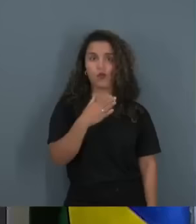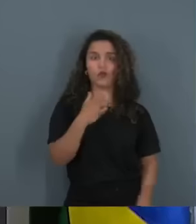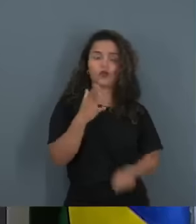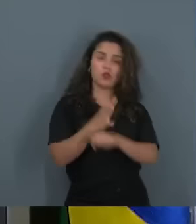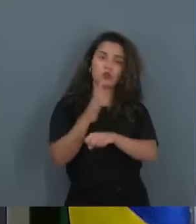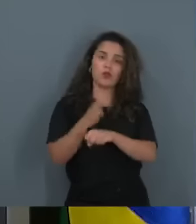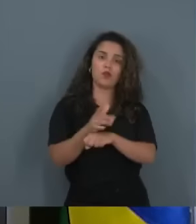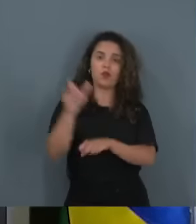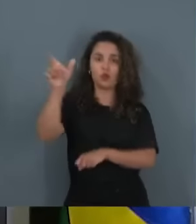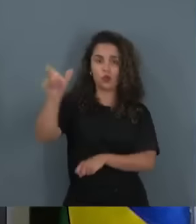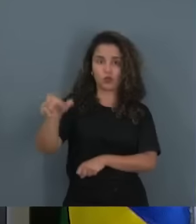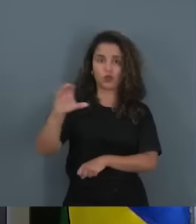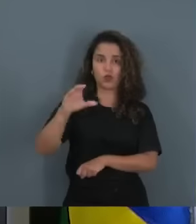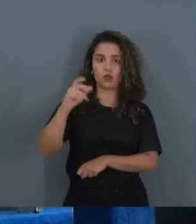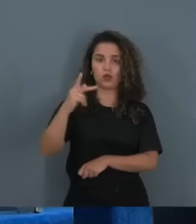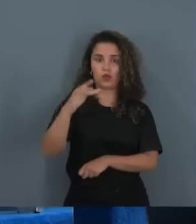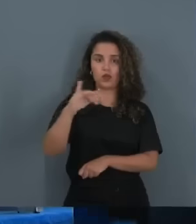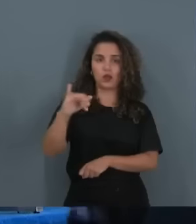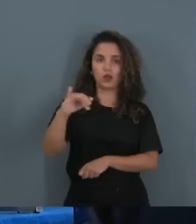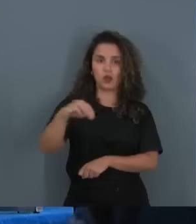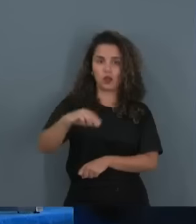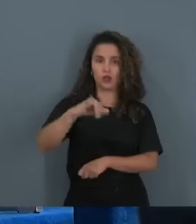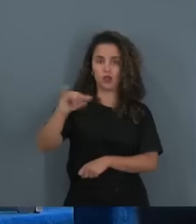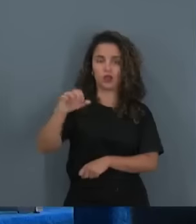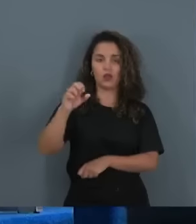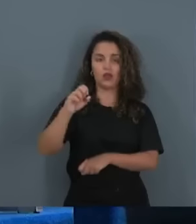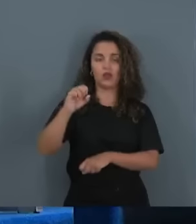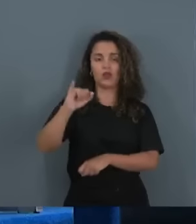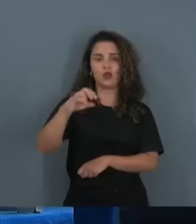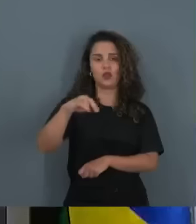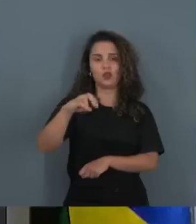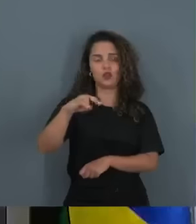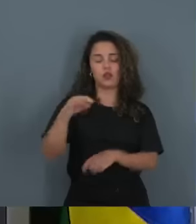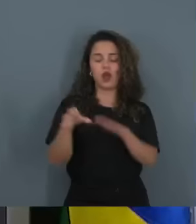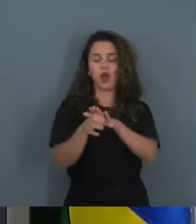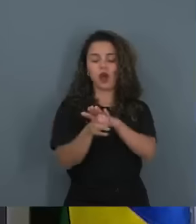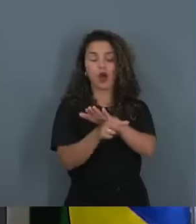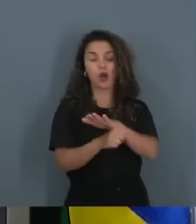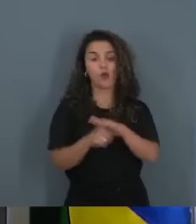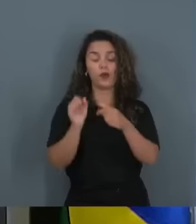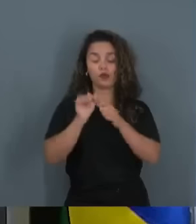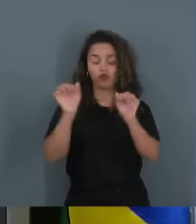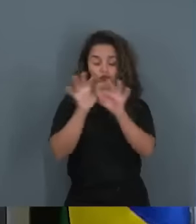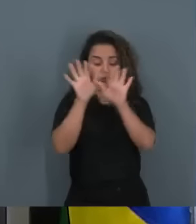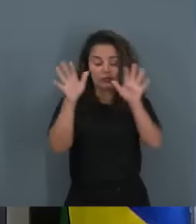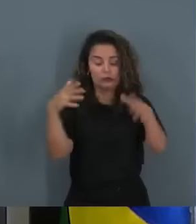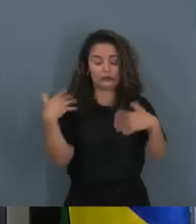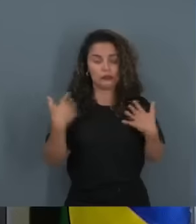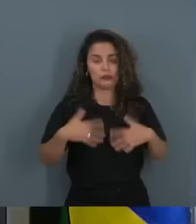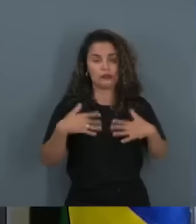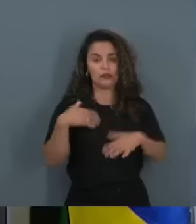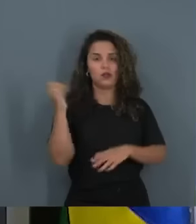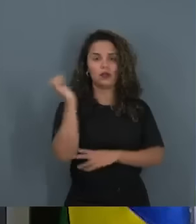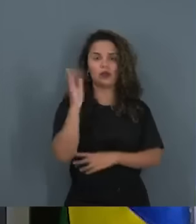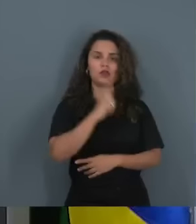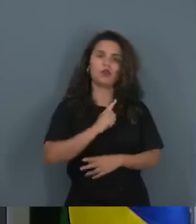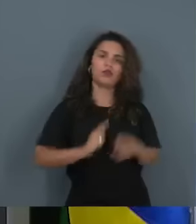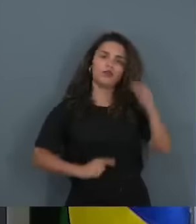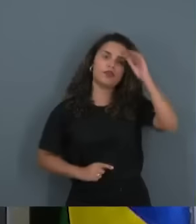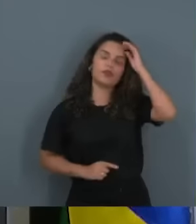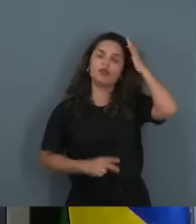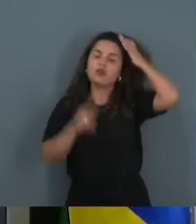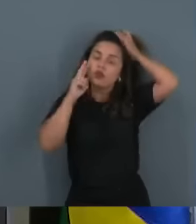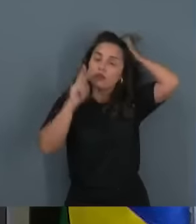o senhor da CPI, da CPMI, do INSS, da roubalheira que escandaliza o Brasil, de um governo que